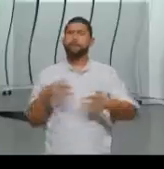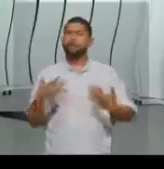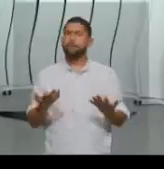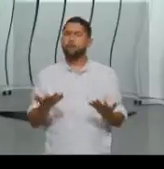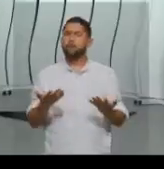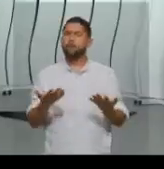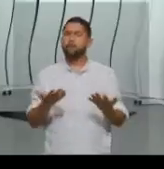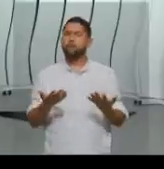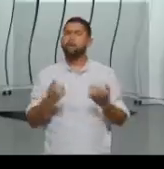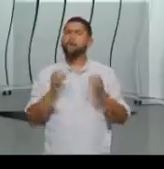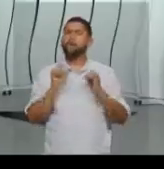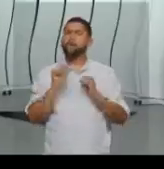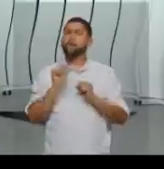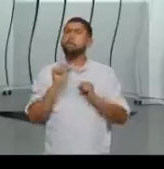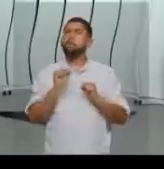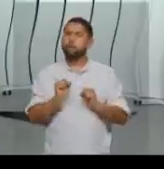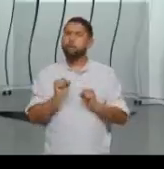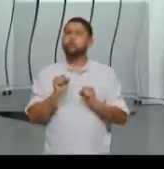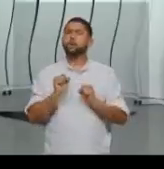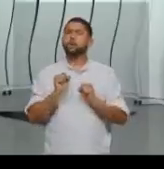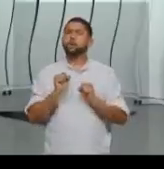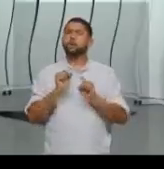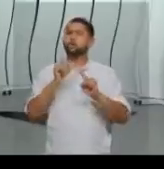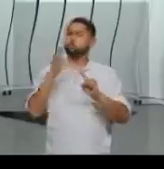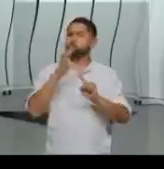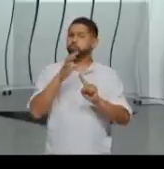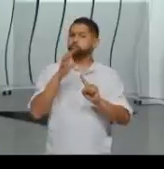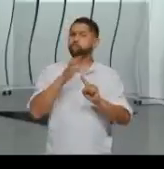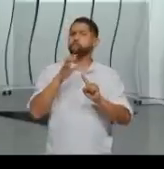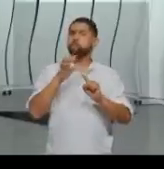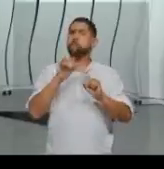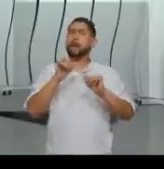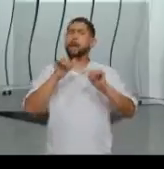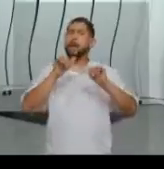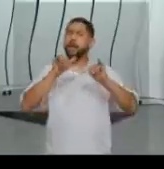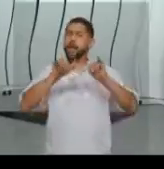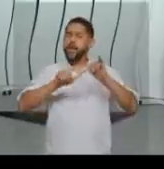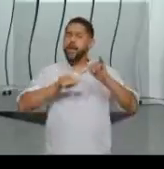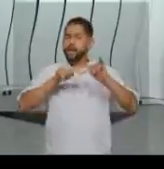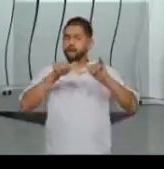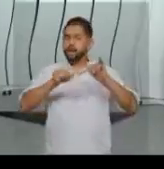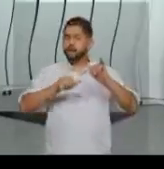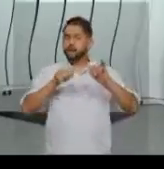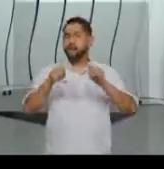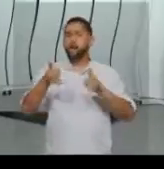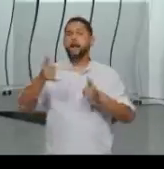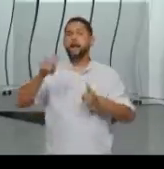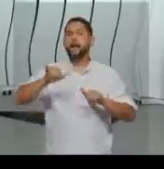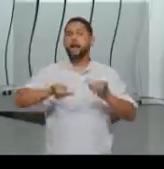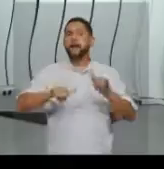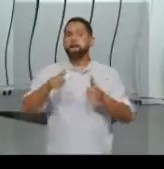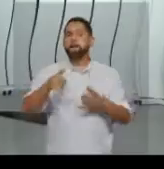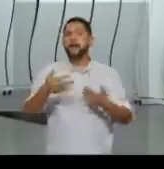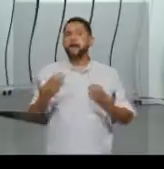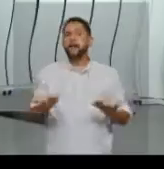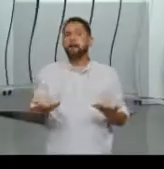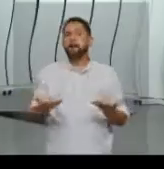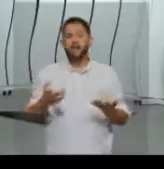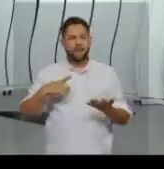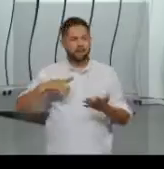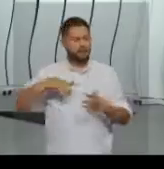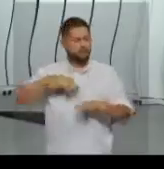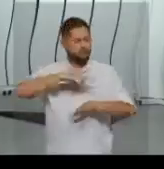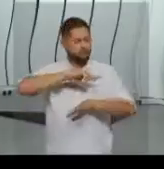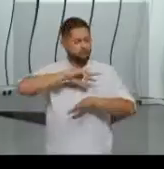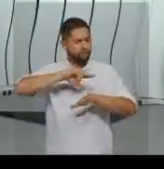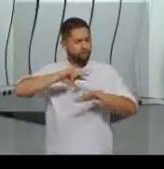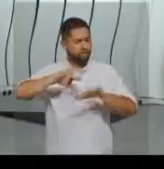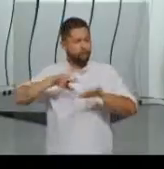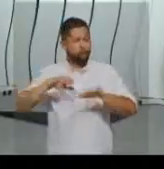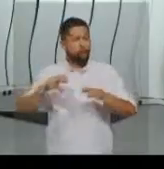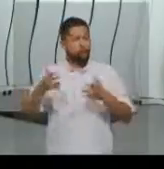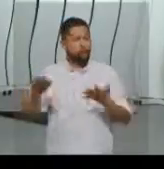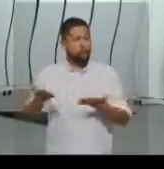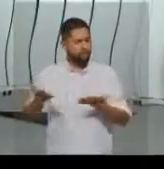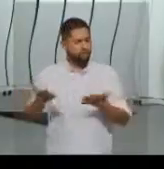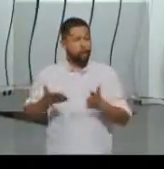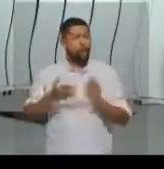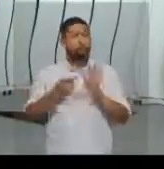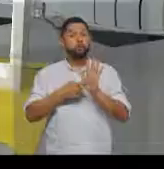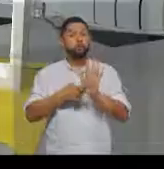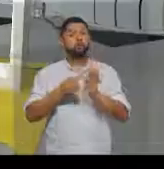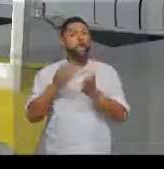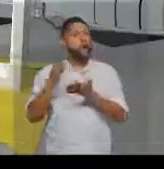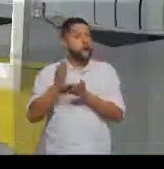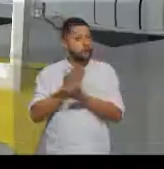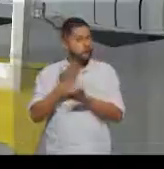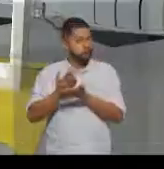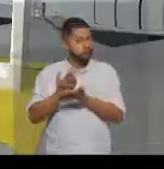pode afetar uma reação química? Nós temos diversos fatores, mas hoje nós vamos trabalhar especificamente com alguns. Vamos fazer os